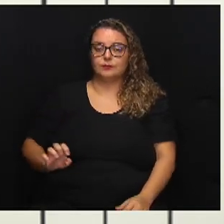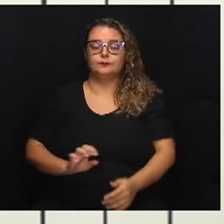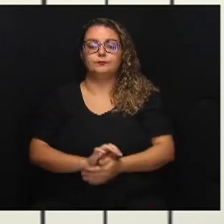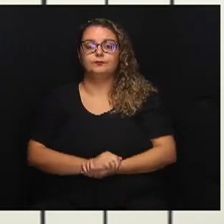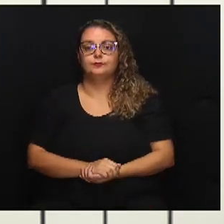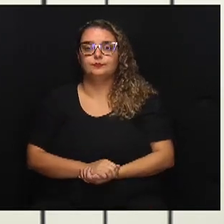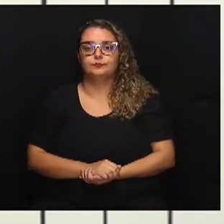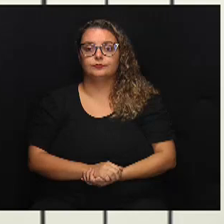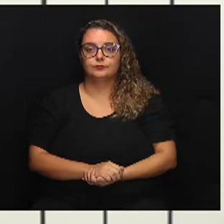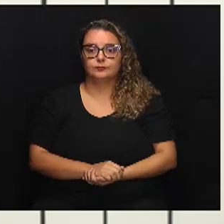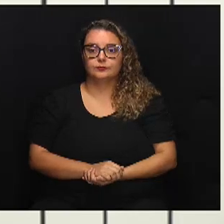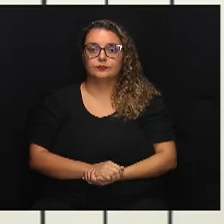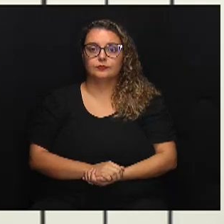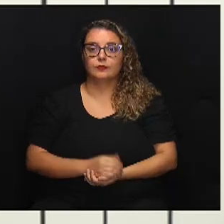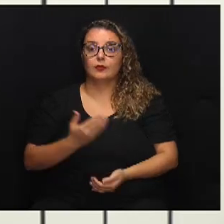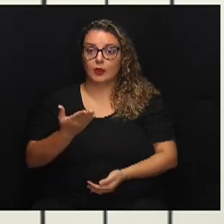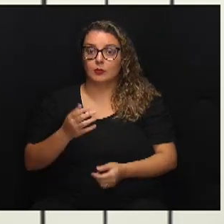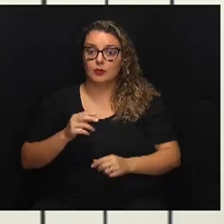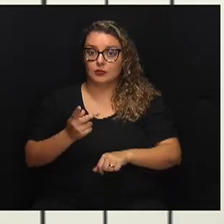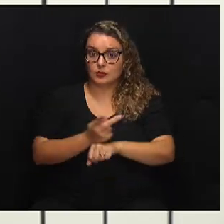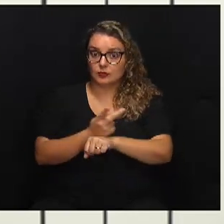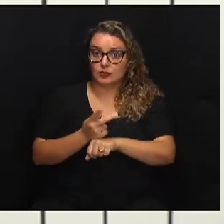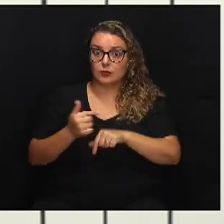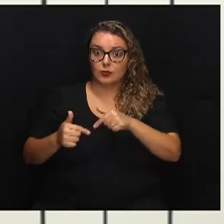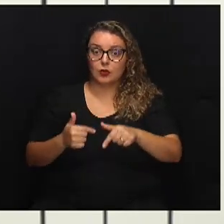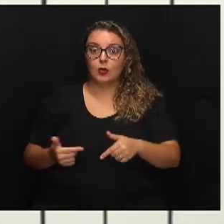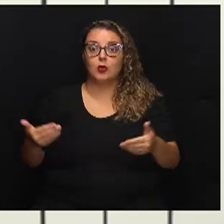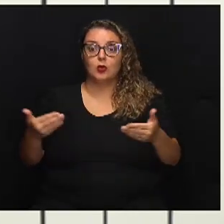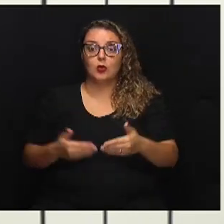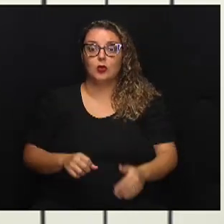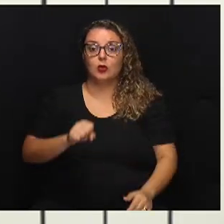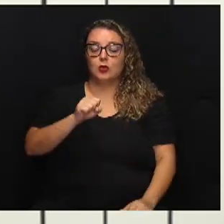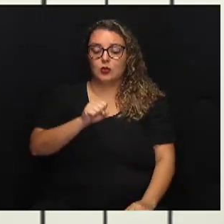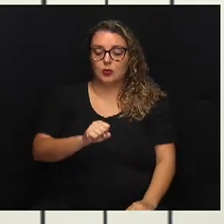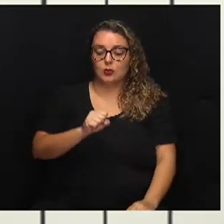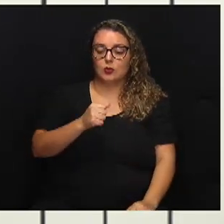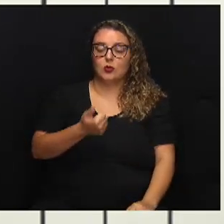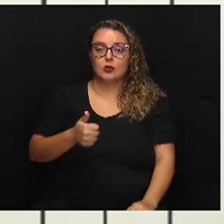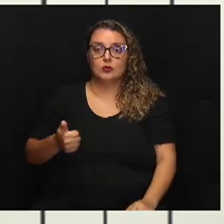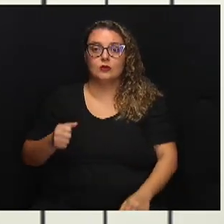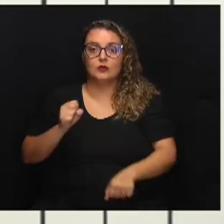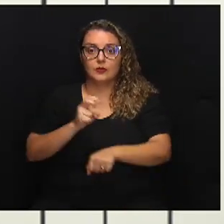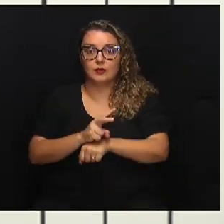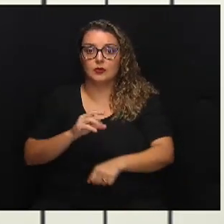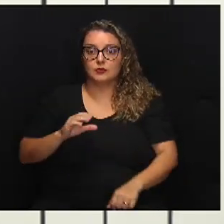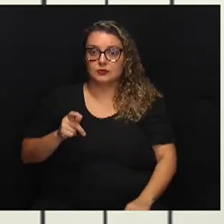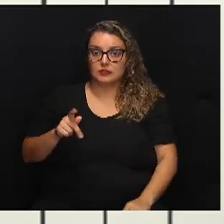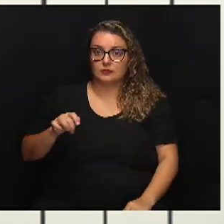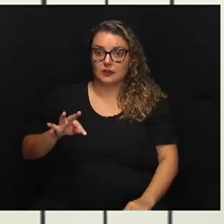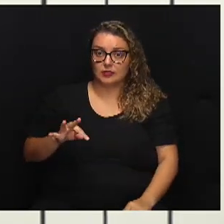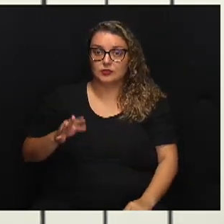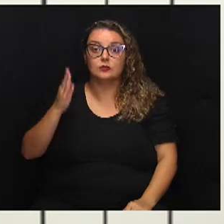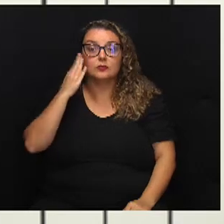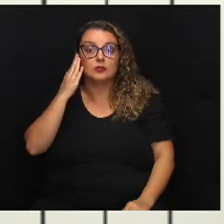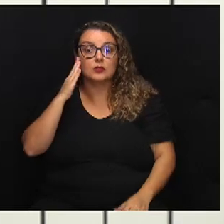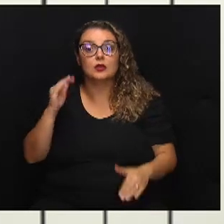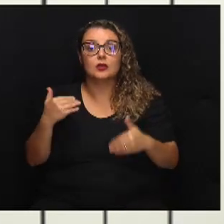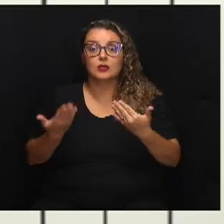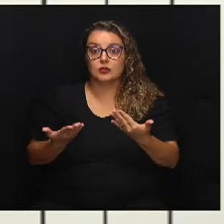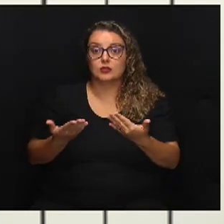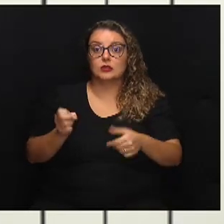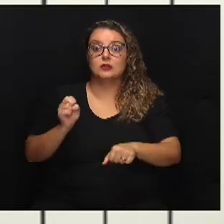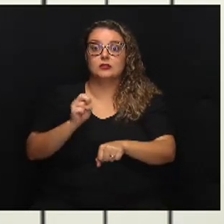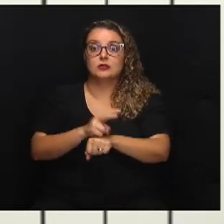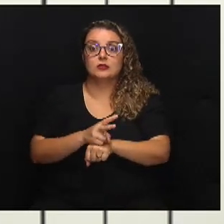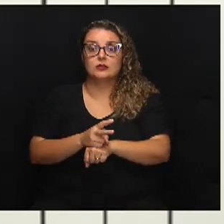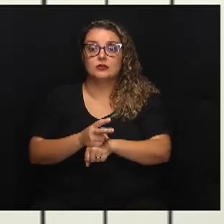endec.com.br/Novo Transporte. E para você que procura emprego, hoje são 811 vagas no CEPAT Campinas. Para saber quais são essas